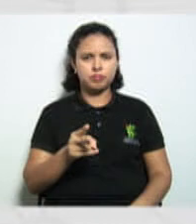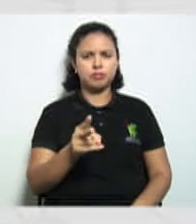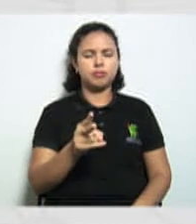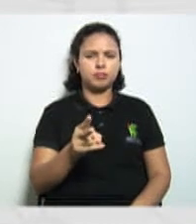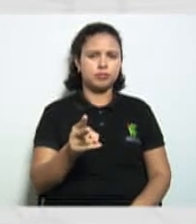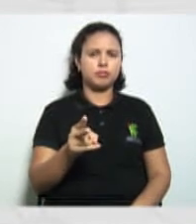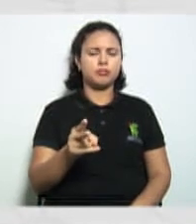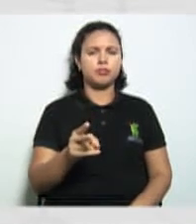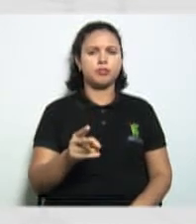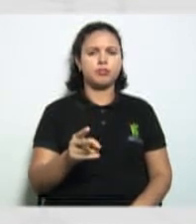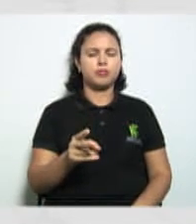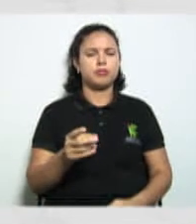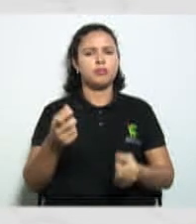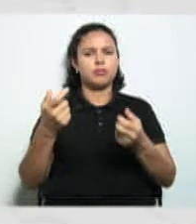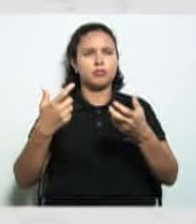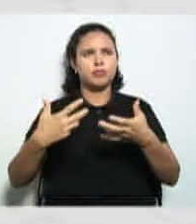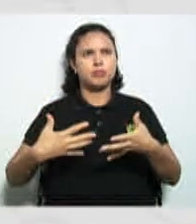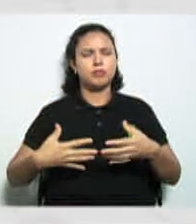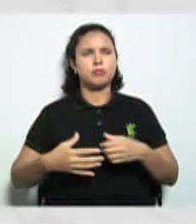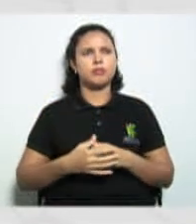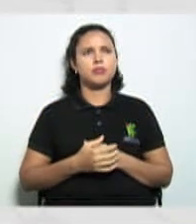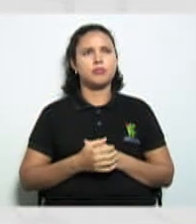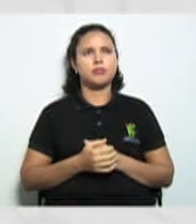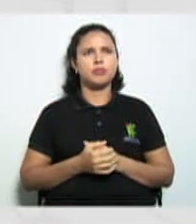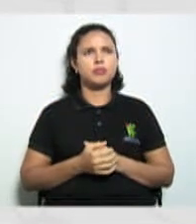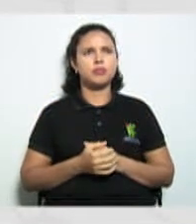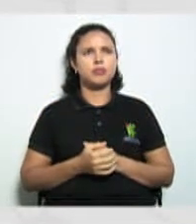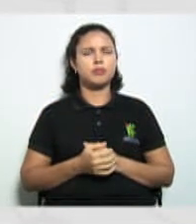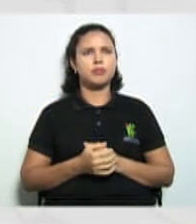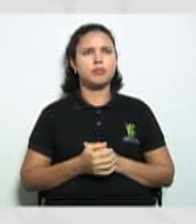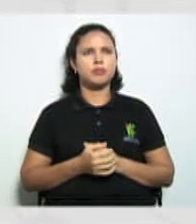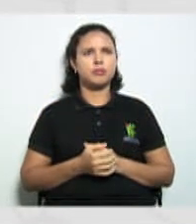então, falar das nossas...